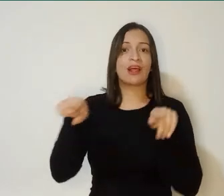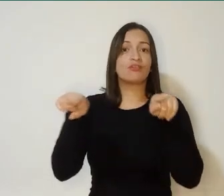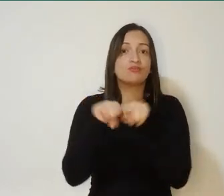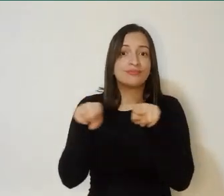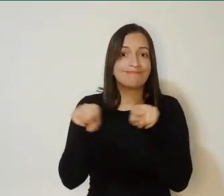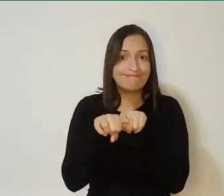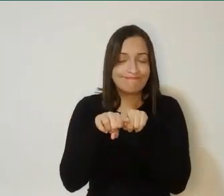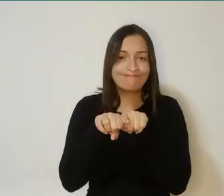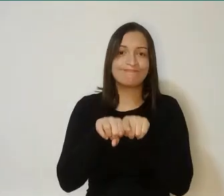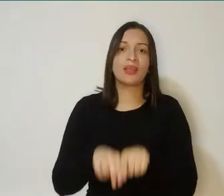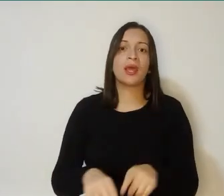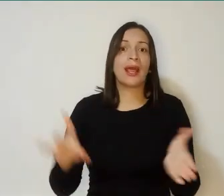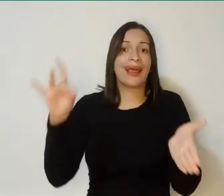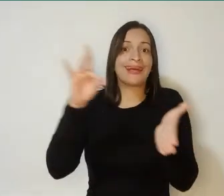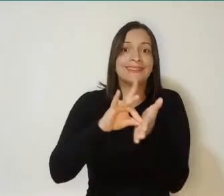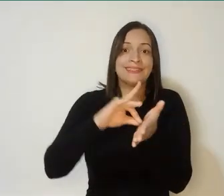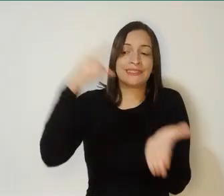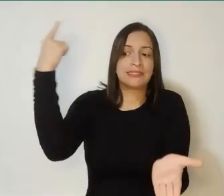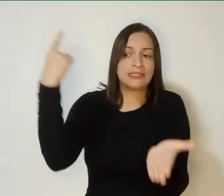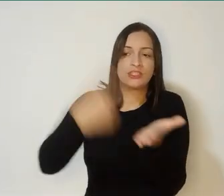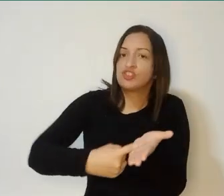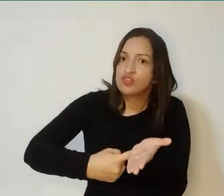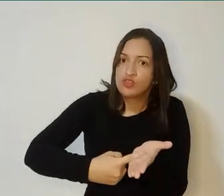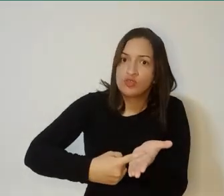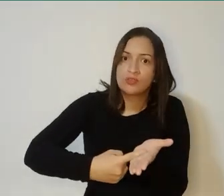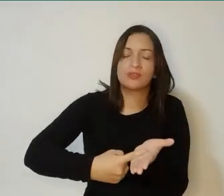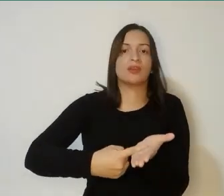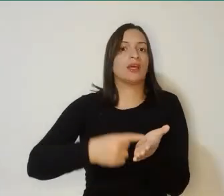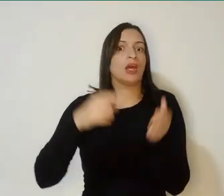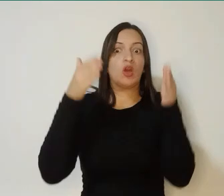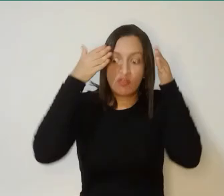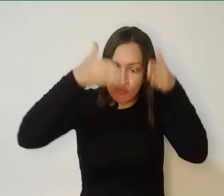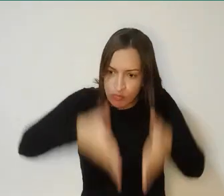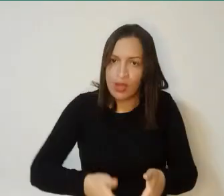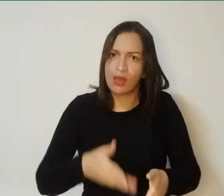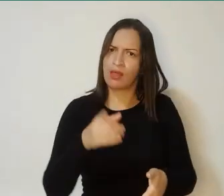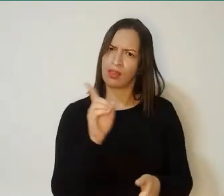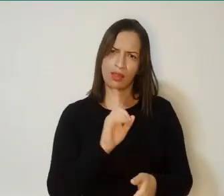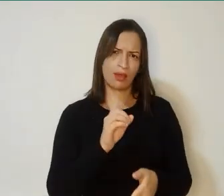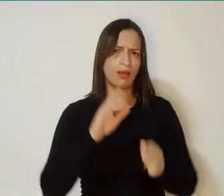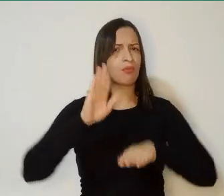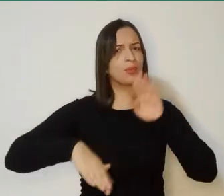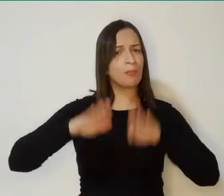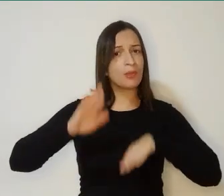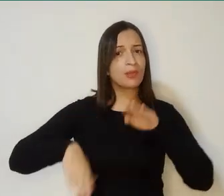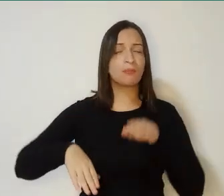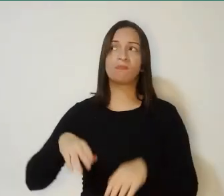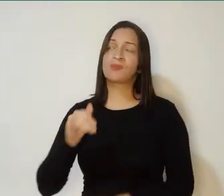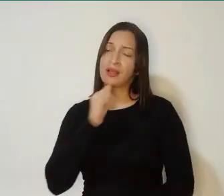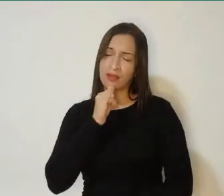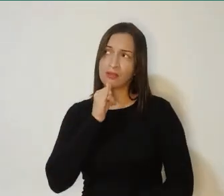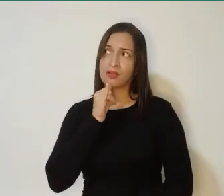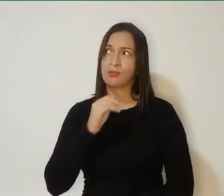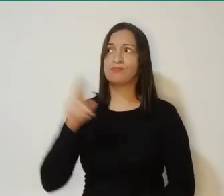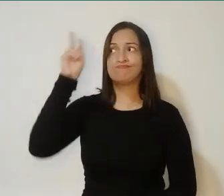começar pensando assim, ele não tem um comprometimento com a realidade. Um texto literário, ele pode